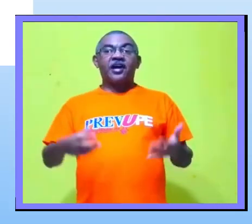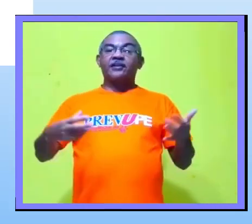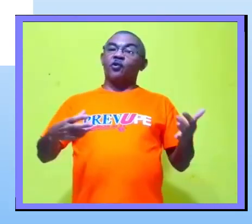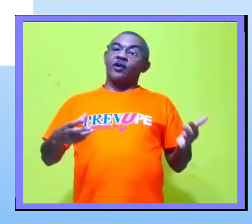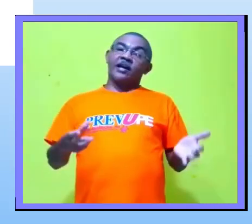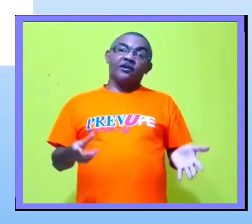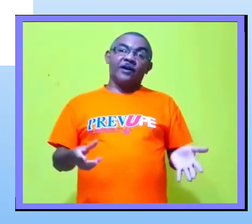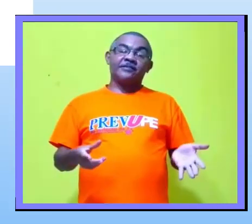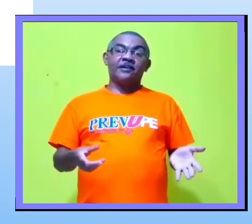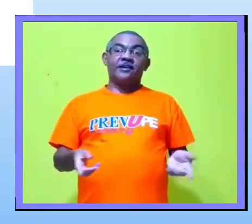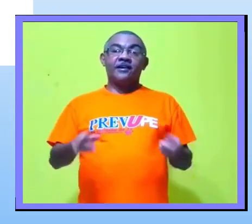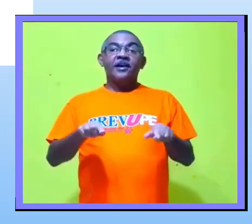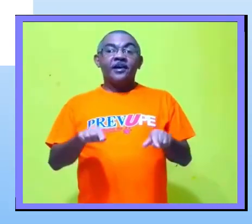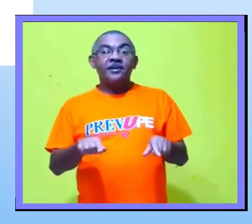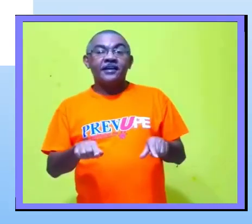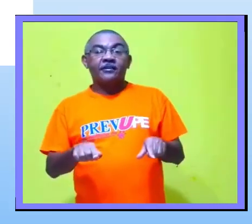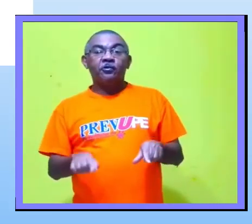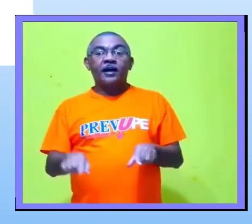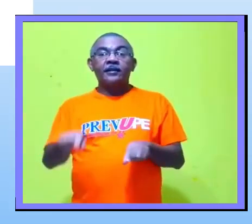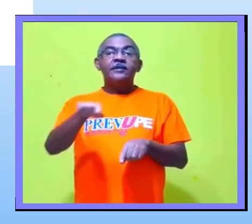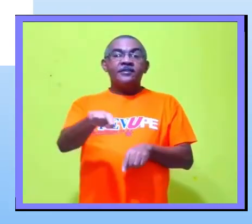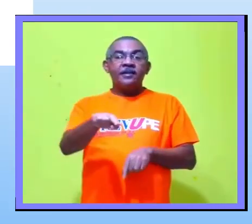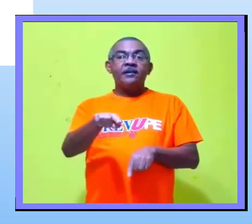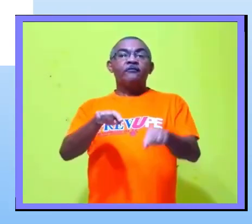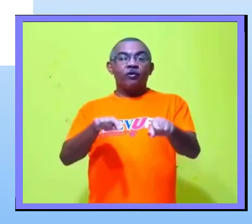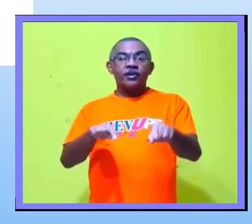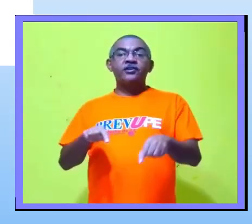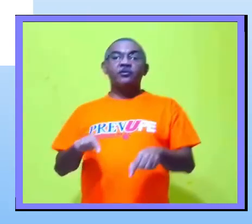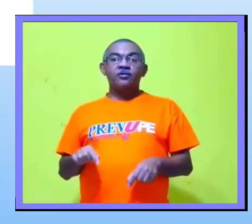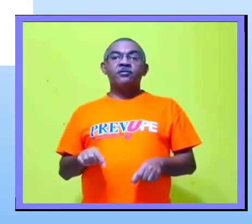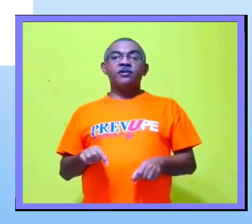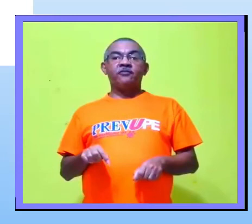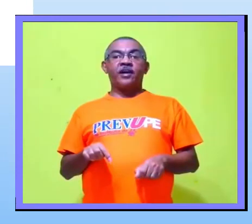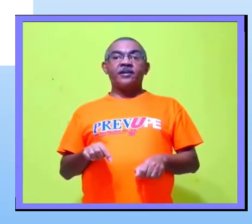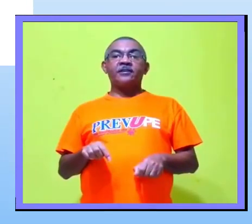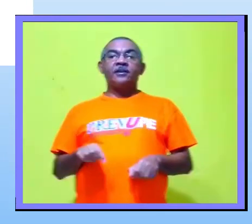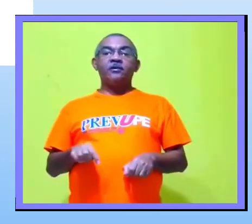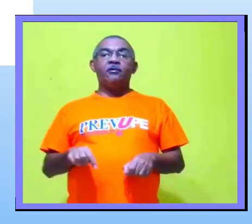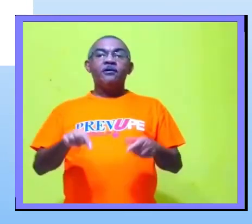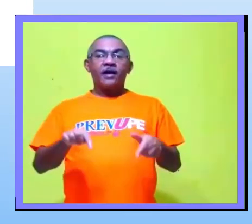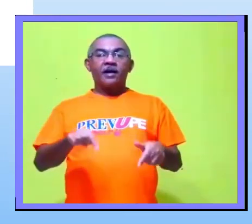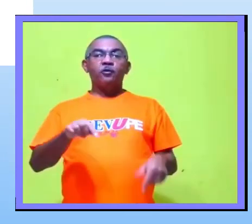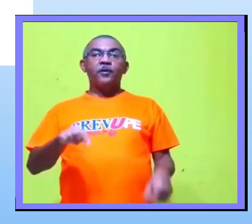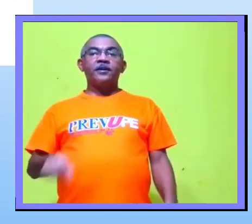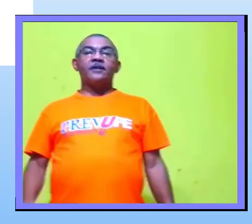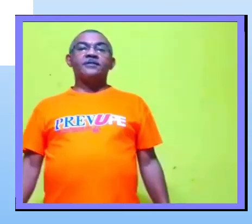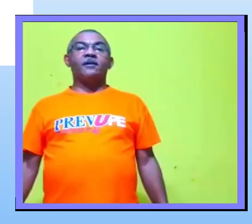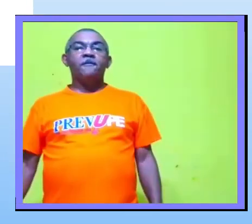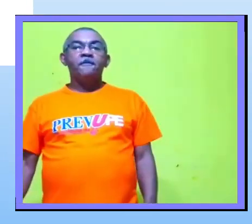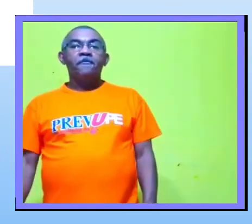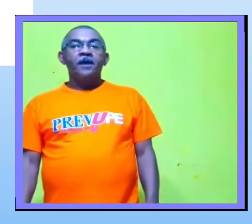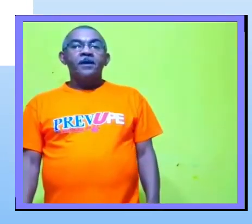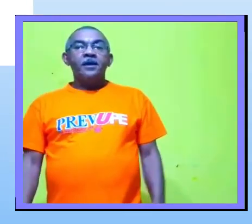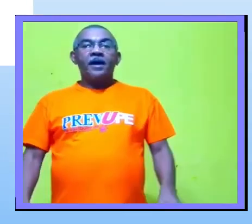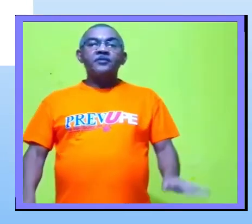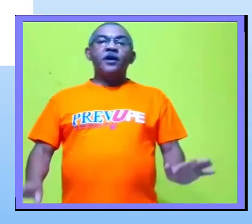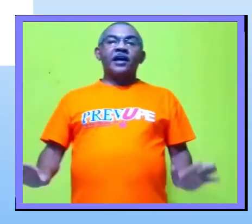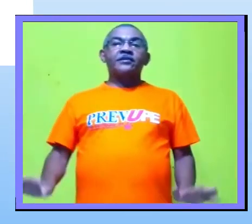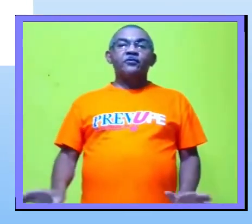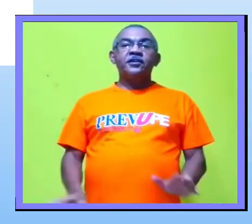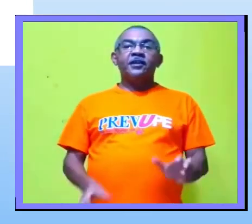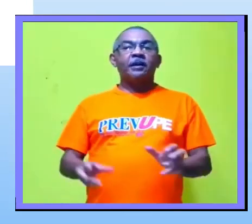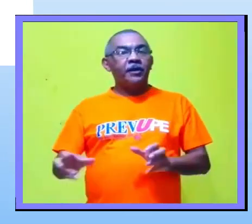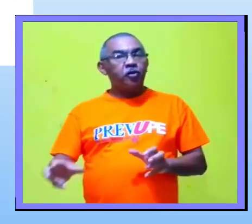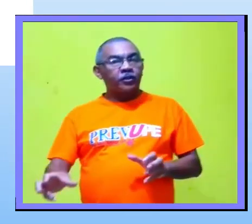é fechada, logo ela não é cíclica. E insaturada? Sim, foi o que a gente conseguiu identificar na anterior, a dupla ligação. E mais